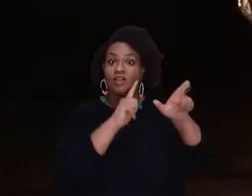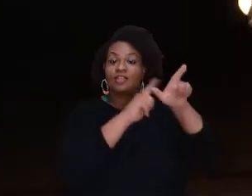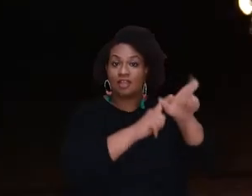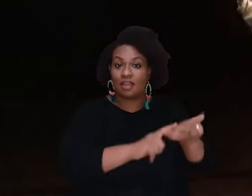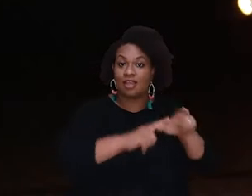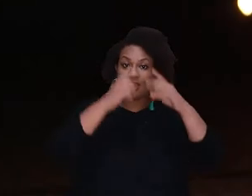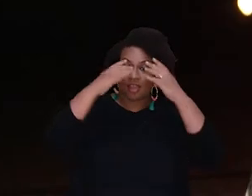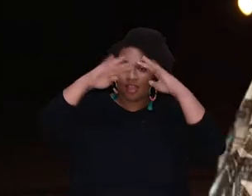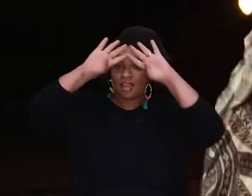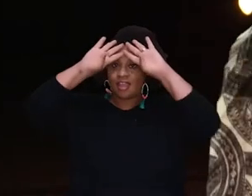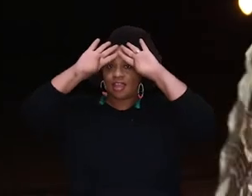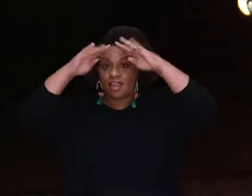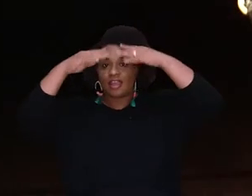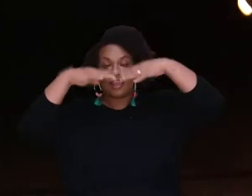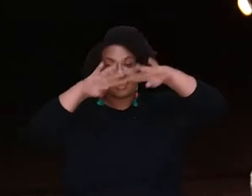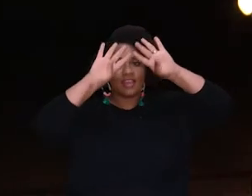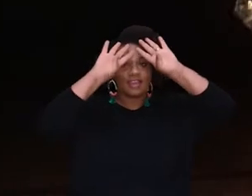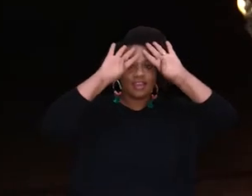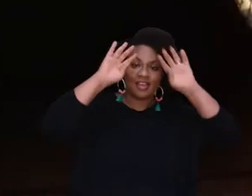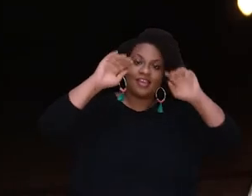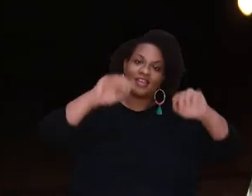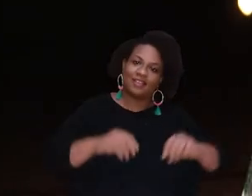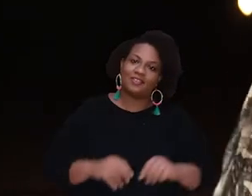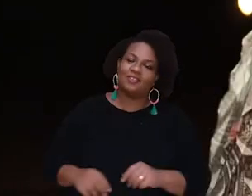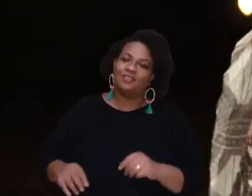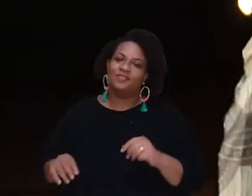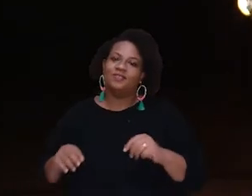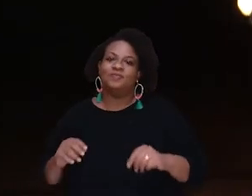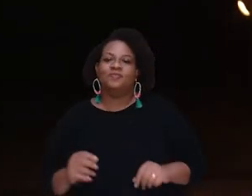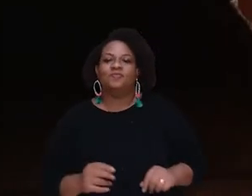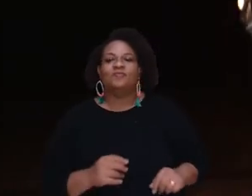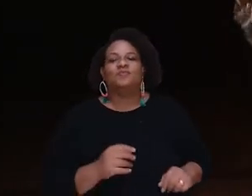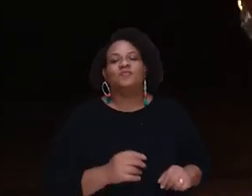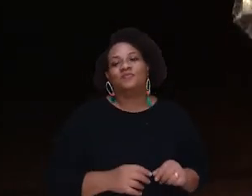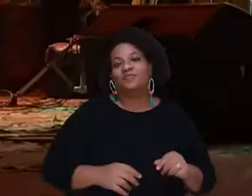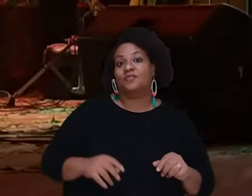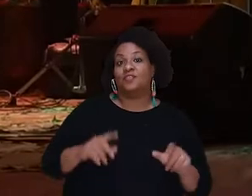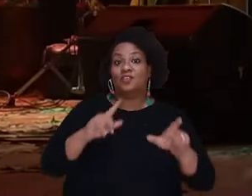Arerê, Odé Comor, Odé, Odé, Odé Arerê.